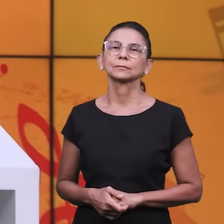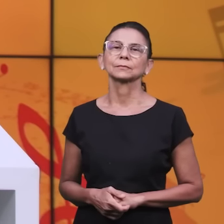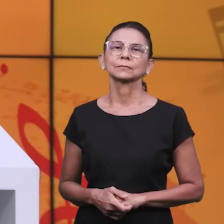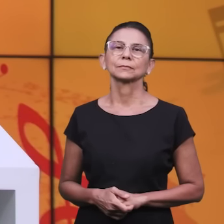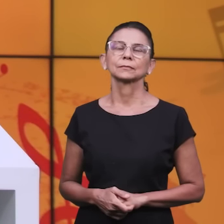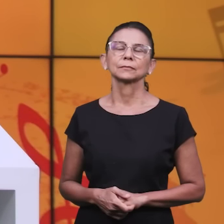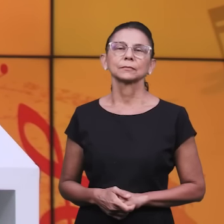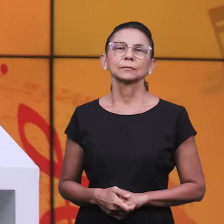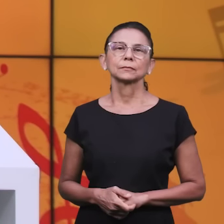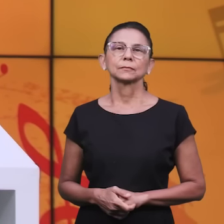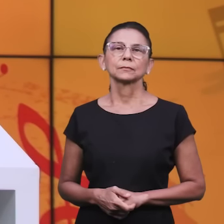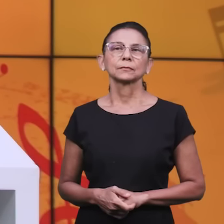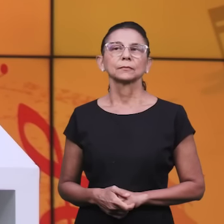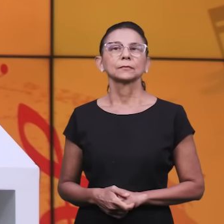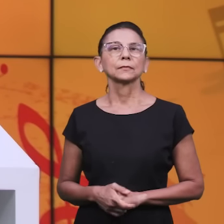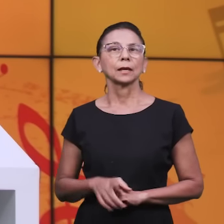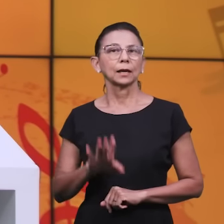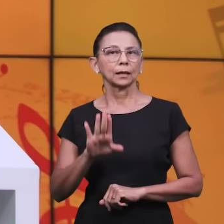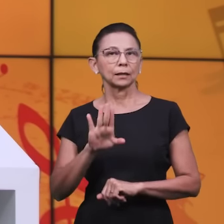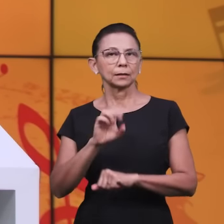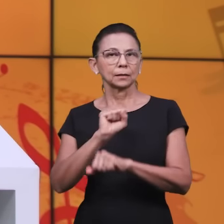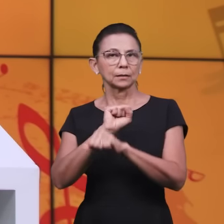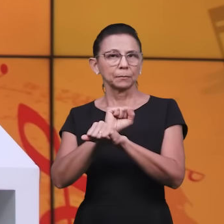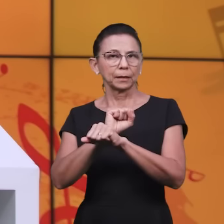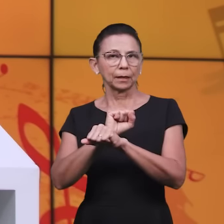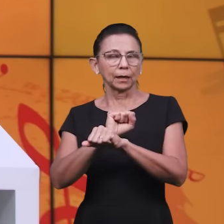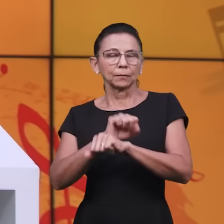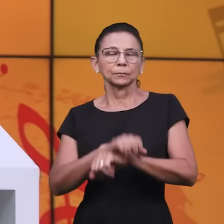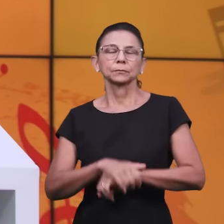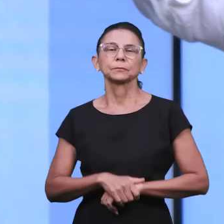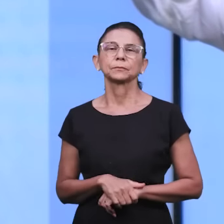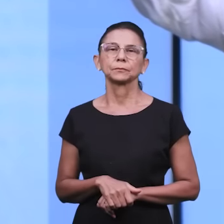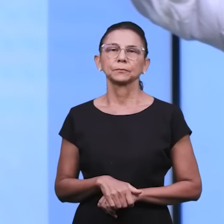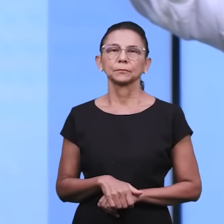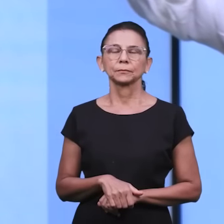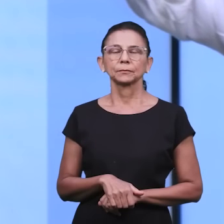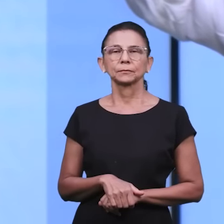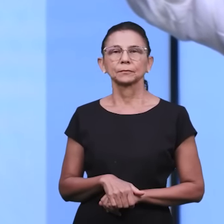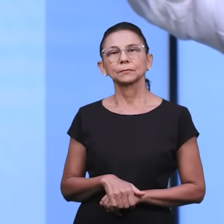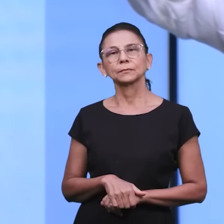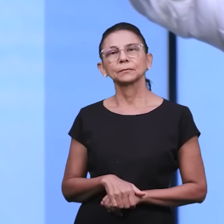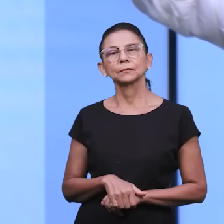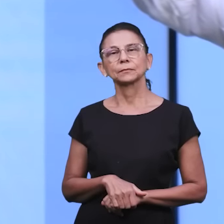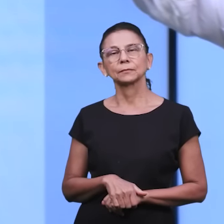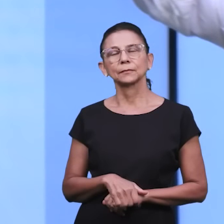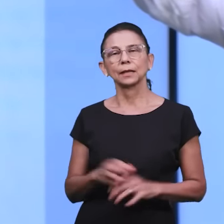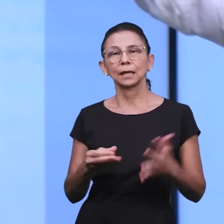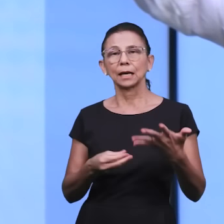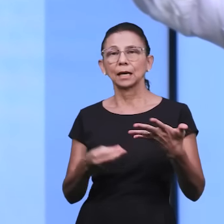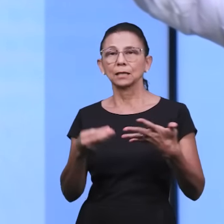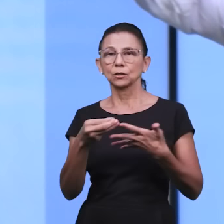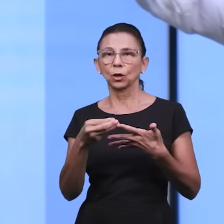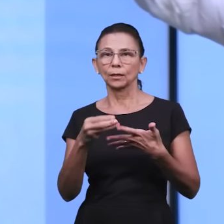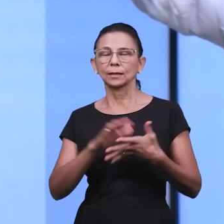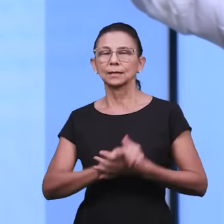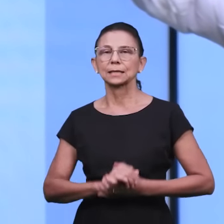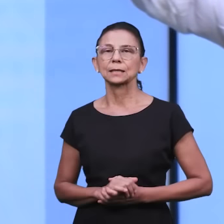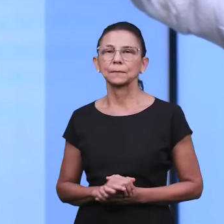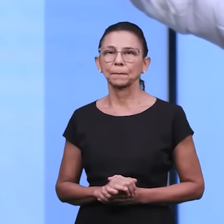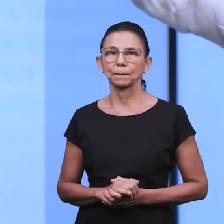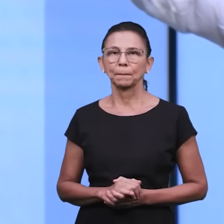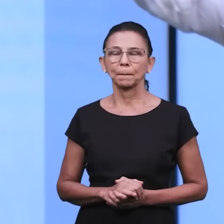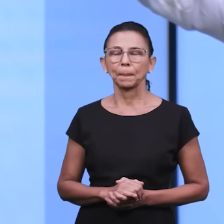tchá, tchá. Aí vai vir uma parte de espera. Sol, lá, sol, fá, mi, ré, fá, mi,